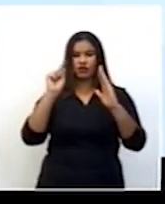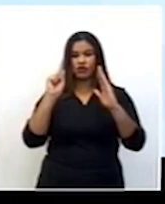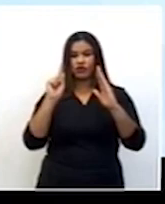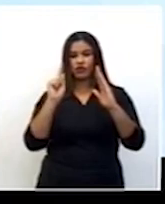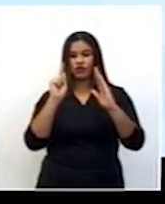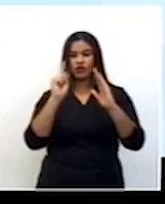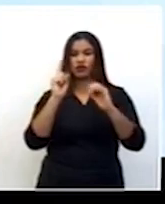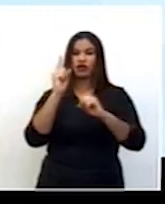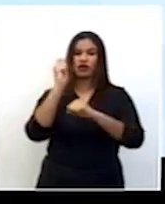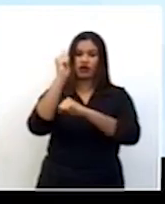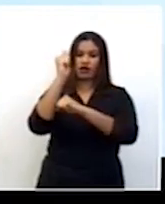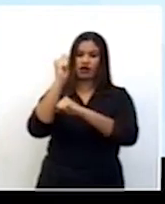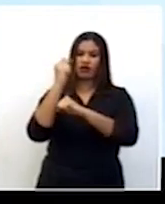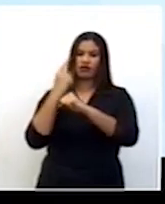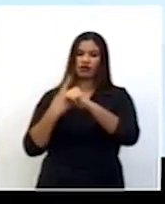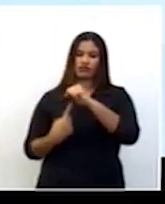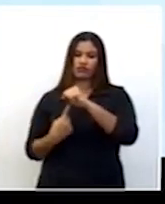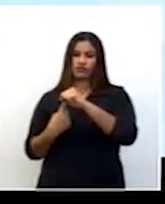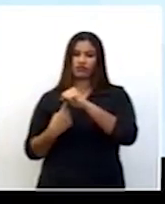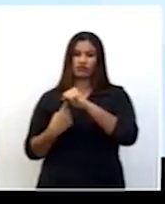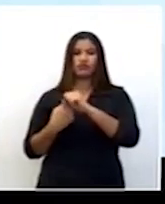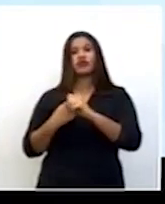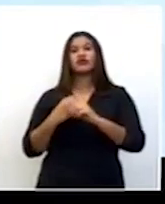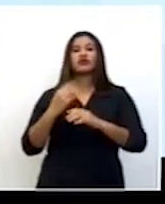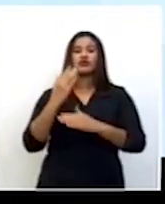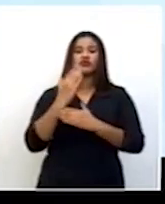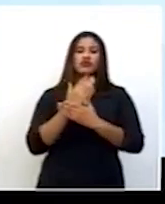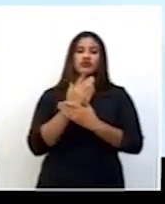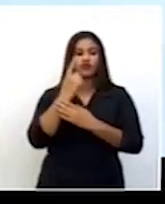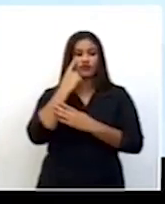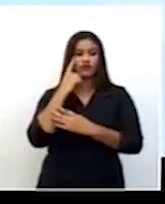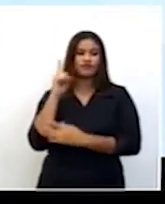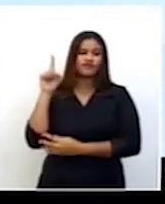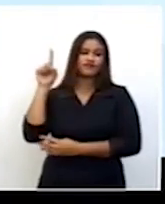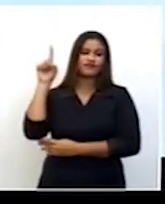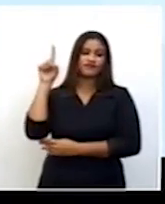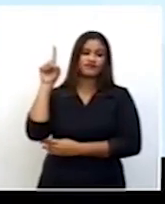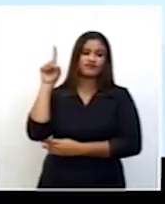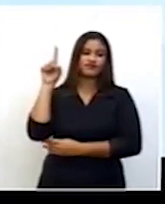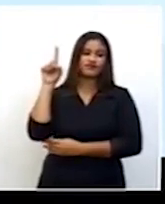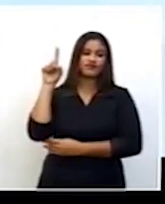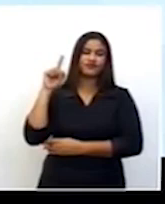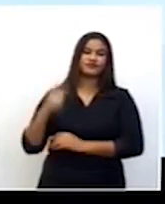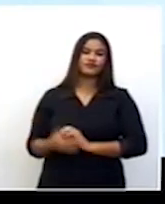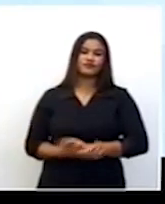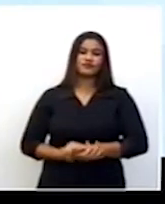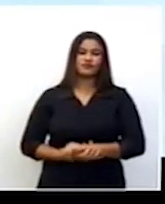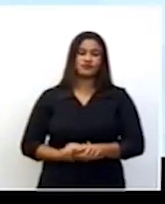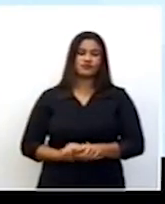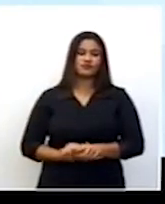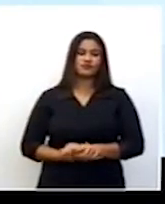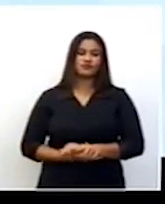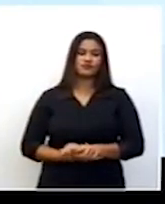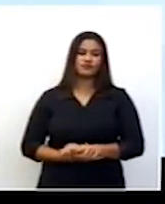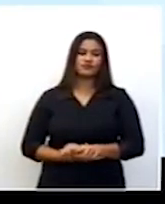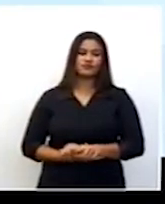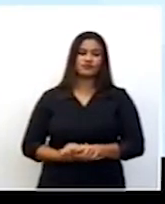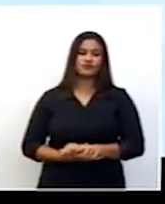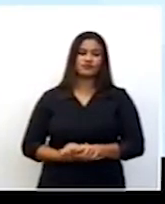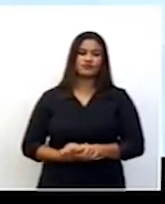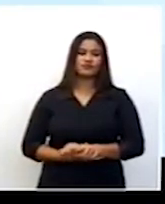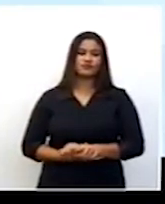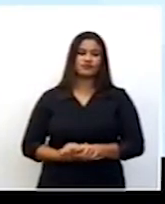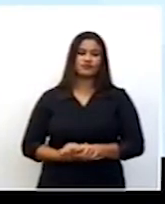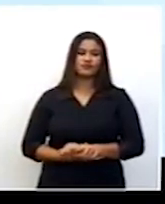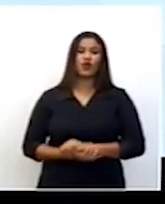elevado a n menos 1 e dividir pela razão menos 1. Na tela de vocês, então eu defini qual